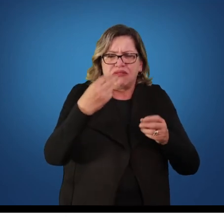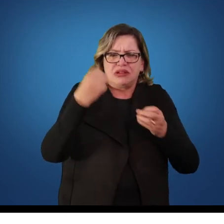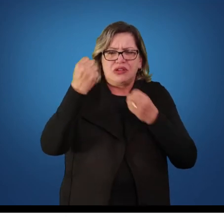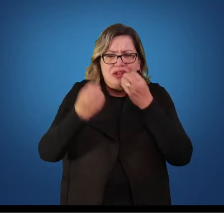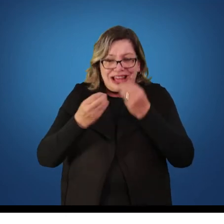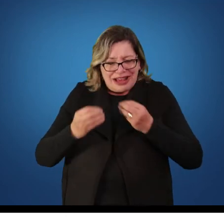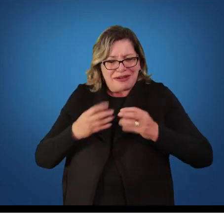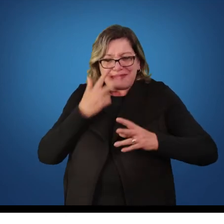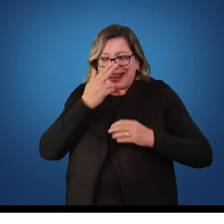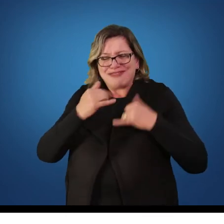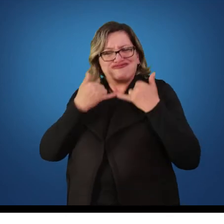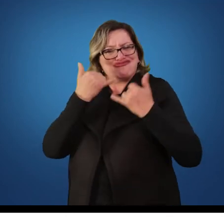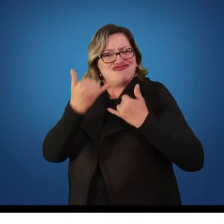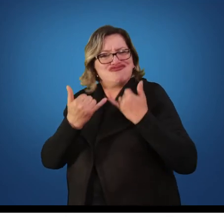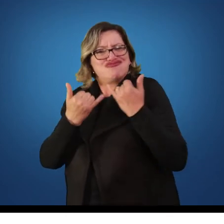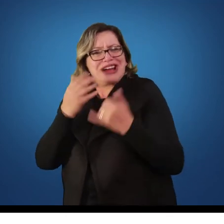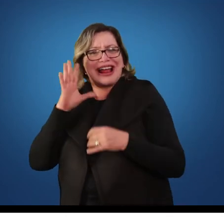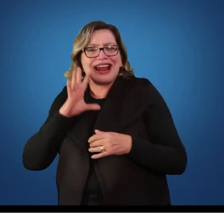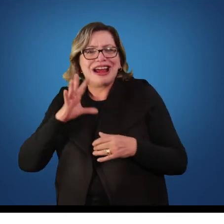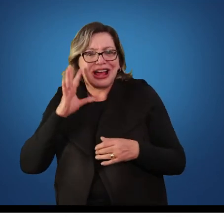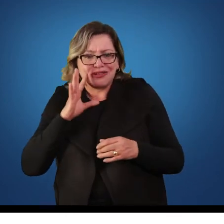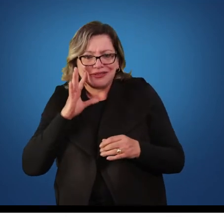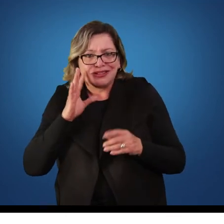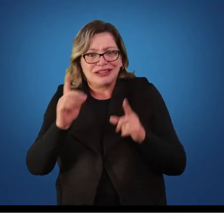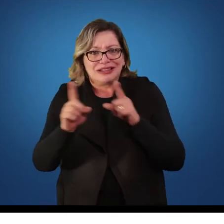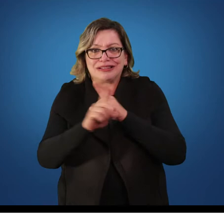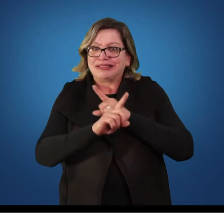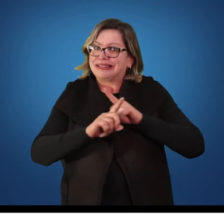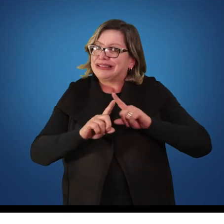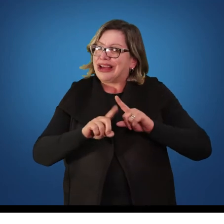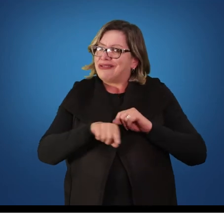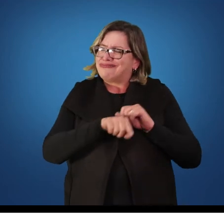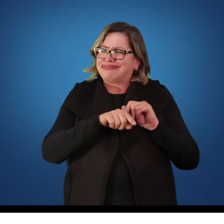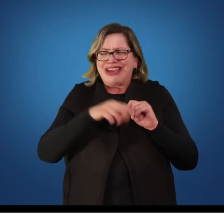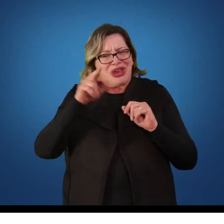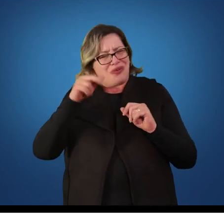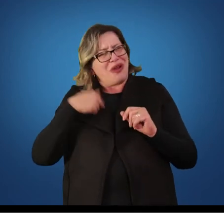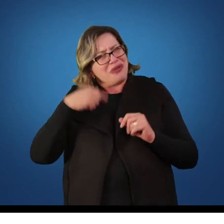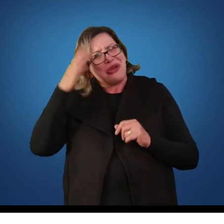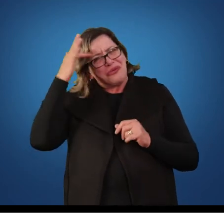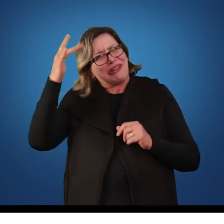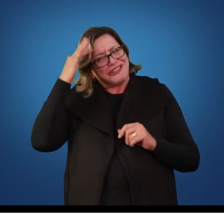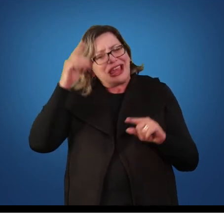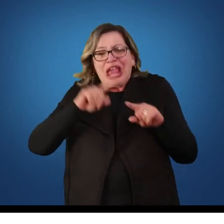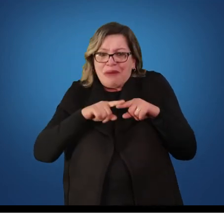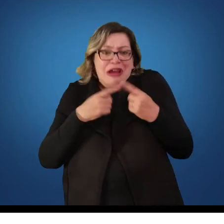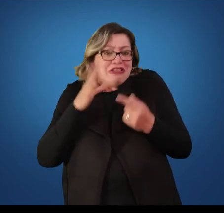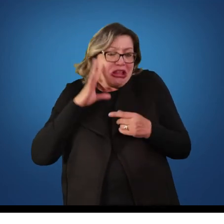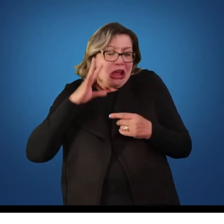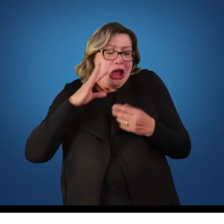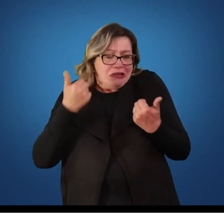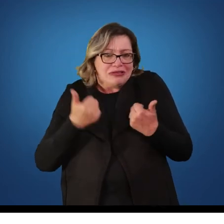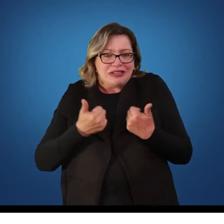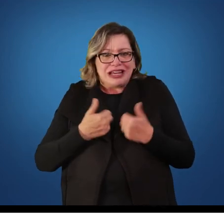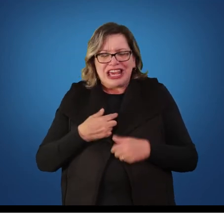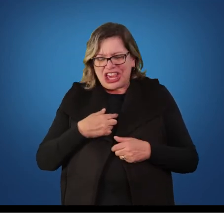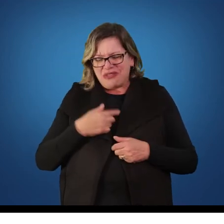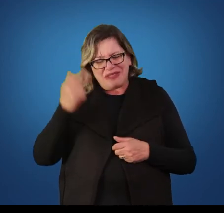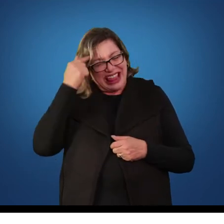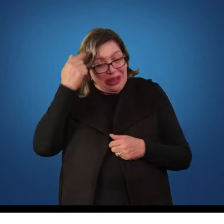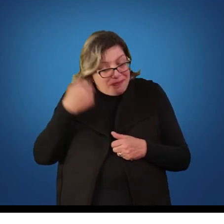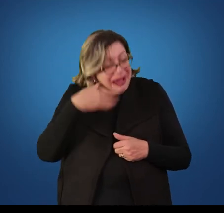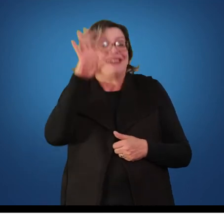ficou mais ativo não tão ativa como pensei que ia ficar mas ficou mais ativa né eu pensei que ia ficar bem mais